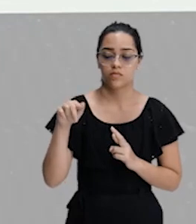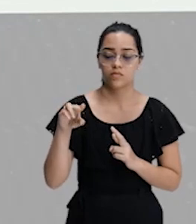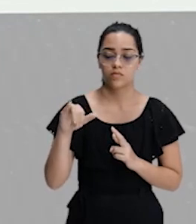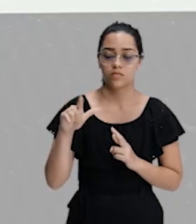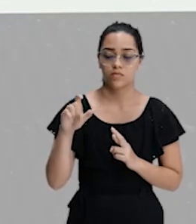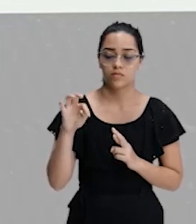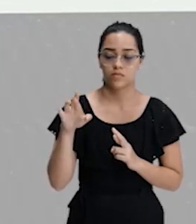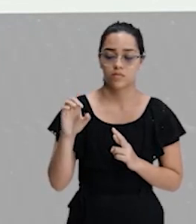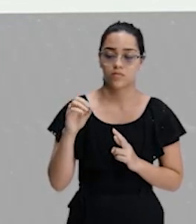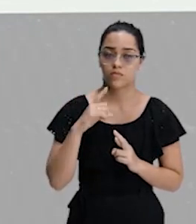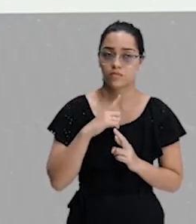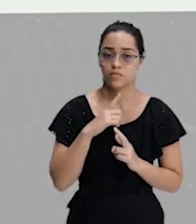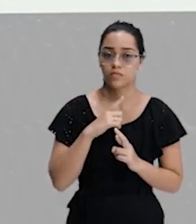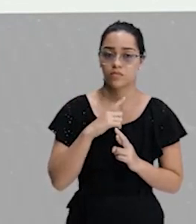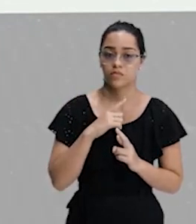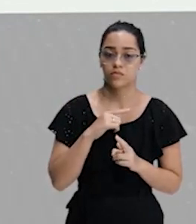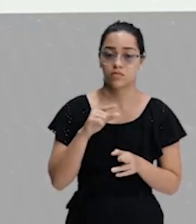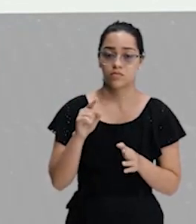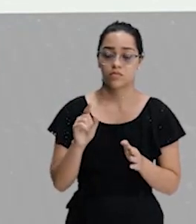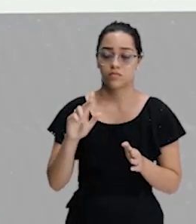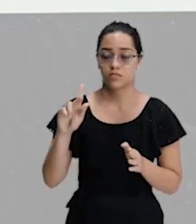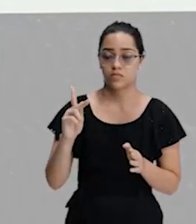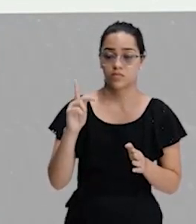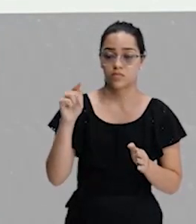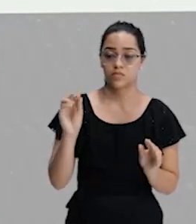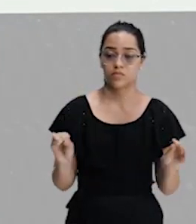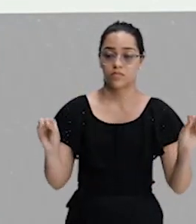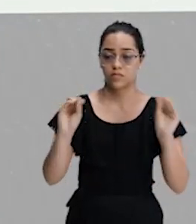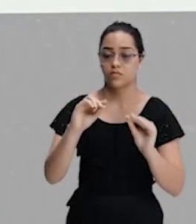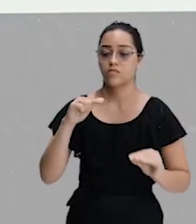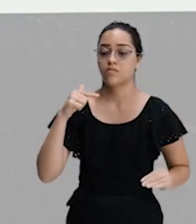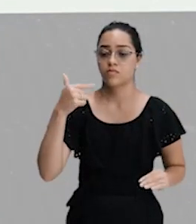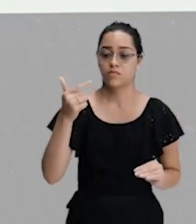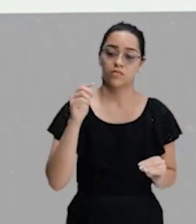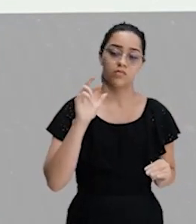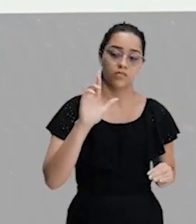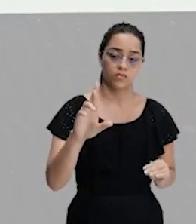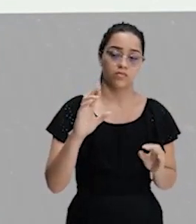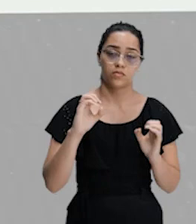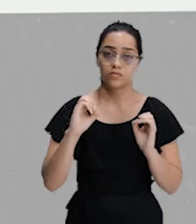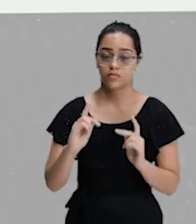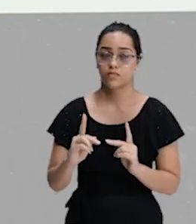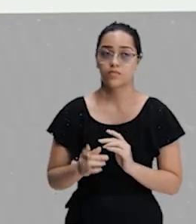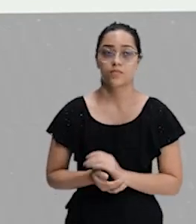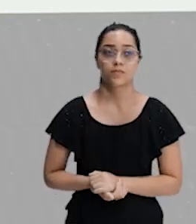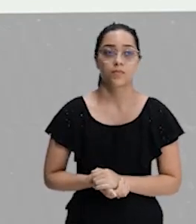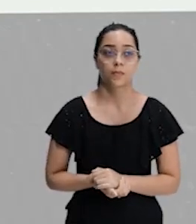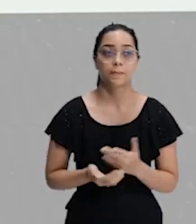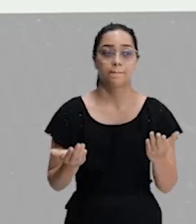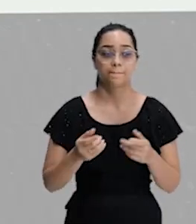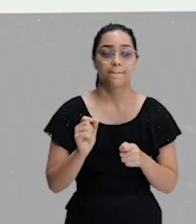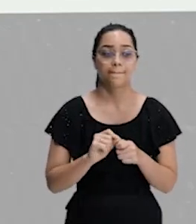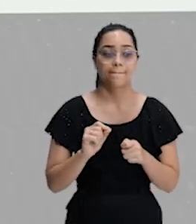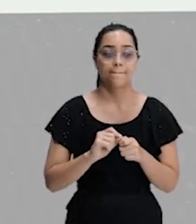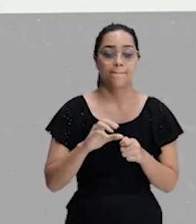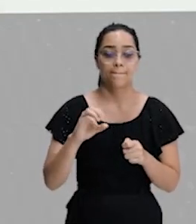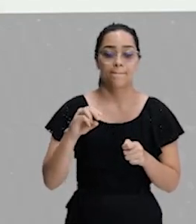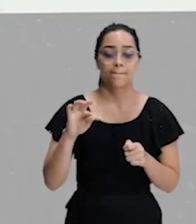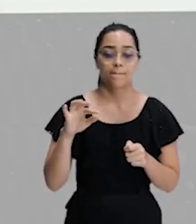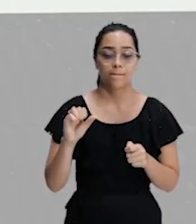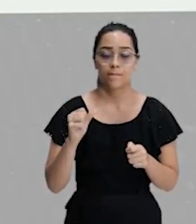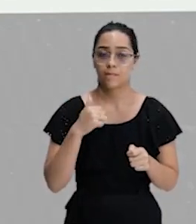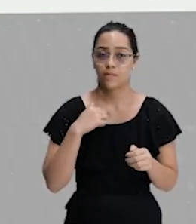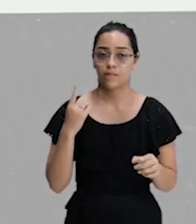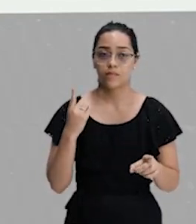cilindro equilátero. Então eu tirei esse H aqui e coloquei 2R. Tudo bem? Então vamos fazer aqui as contas. Eu vou